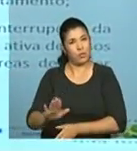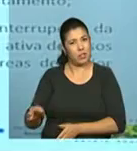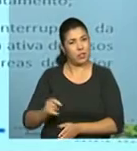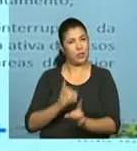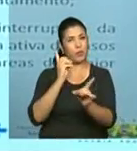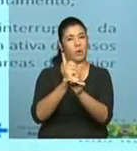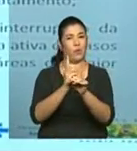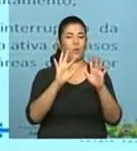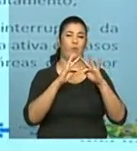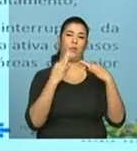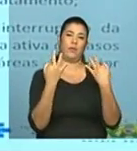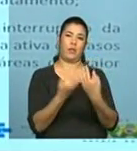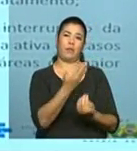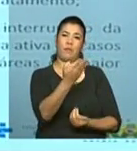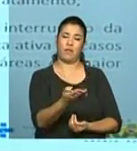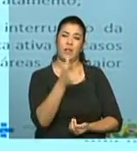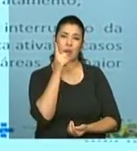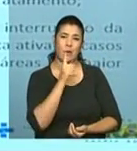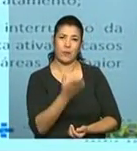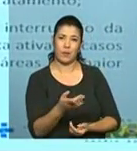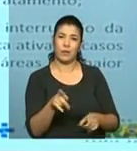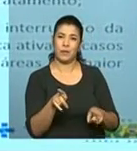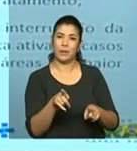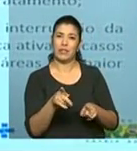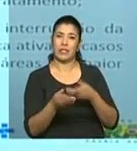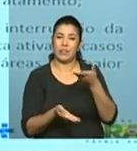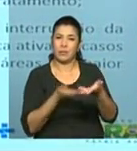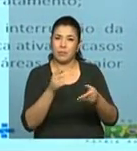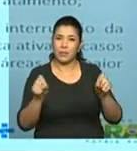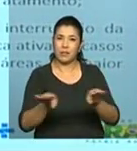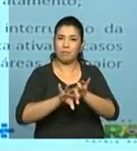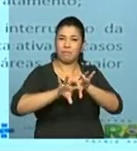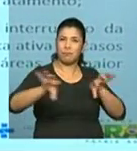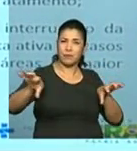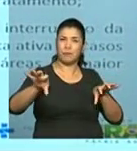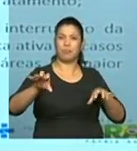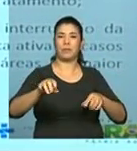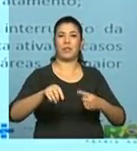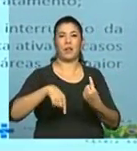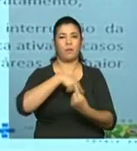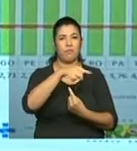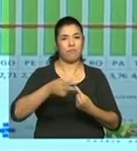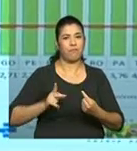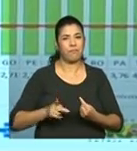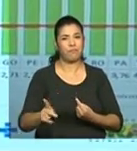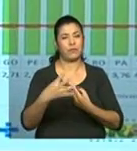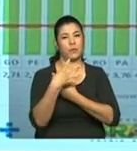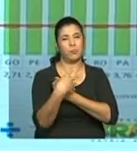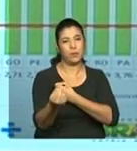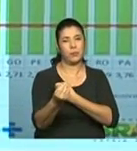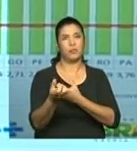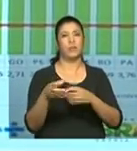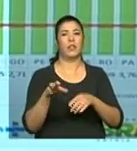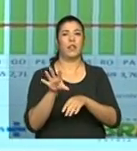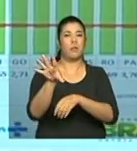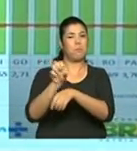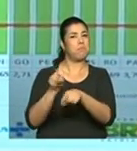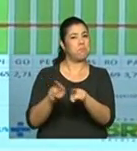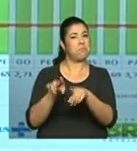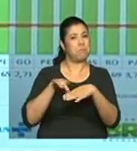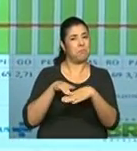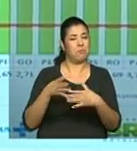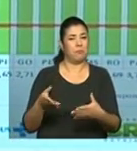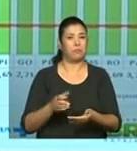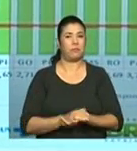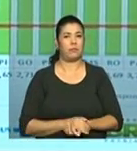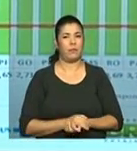famílias e consegue, então, enfim, romper aquele ciclo de transmissão. Próximo, por gentileza. Bom, nesse está um